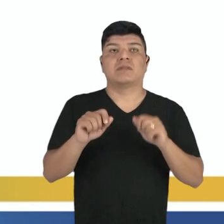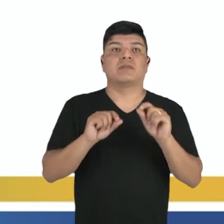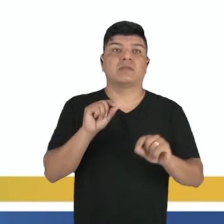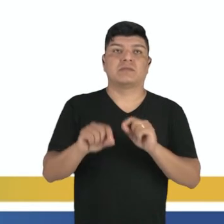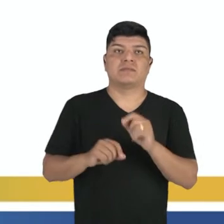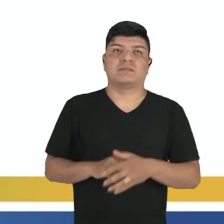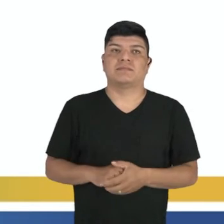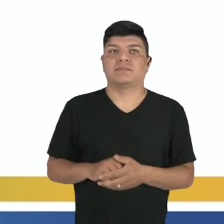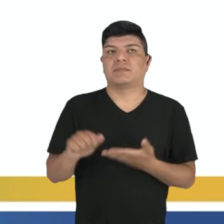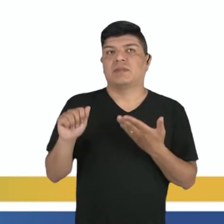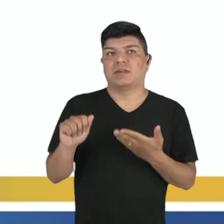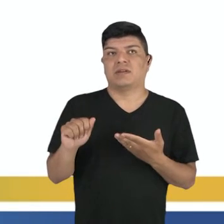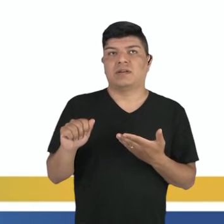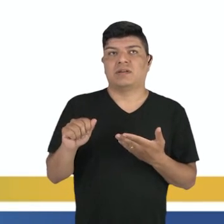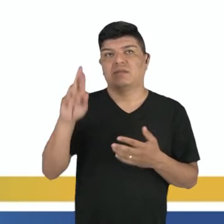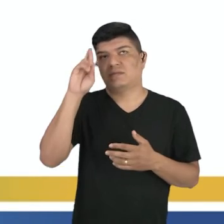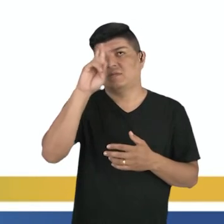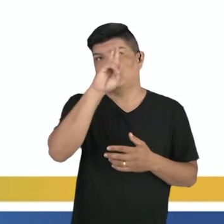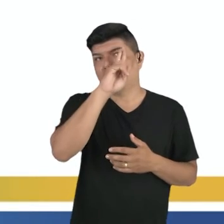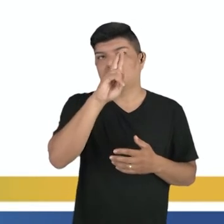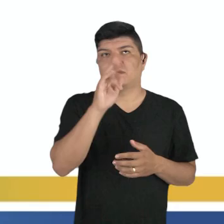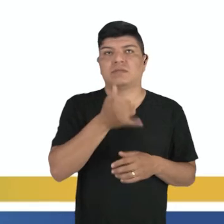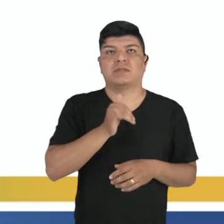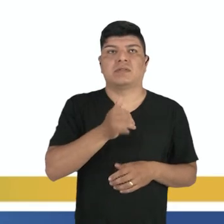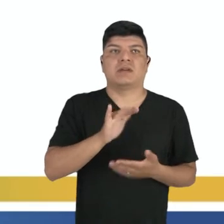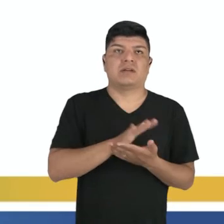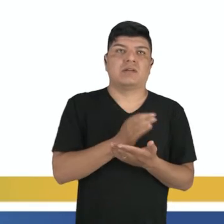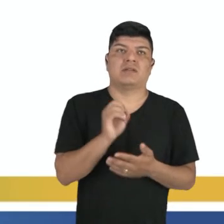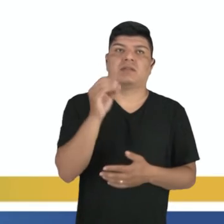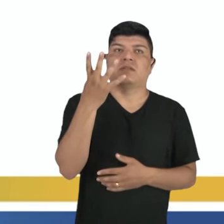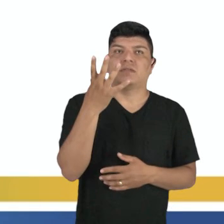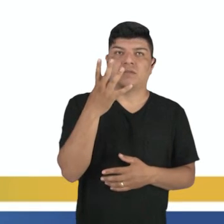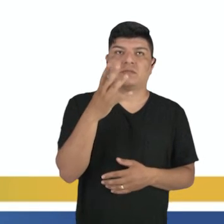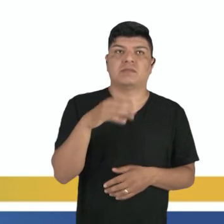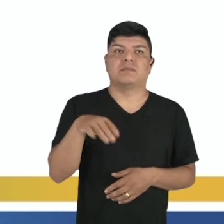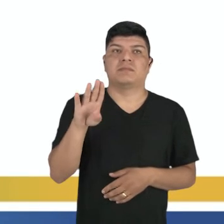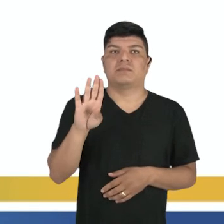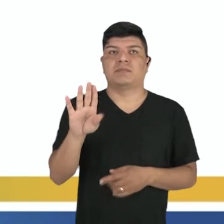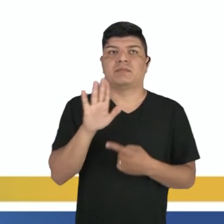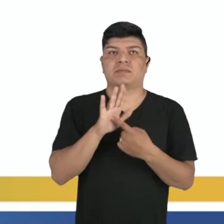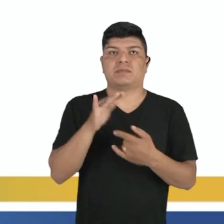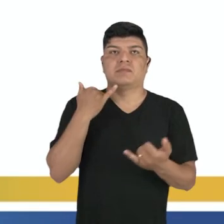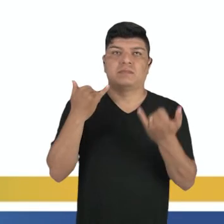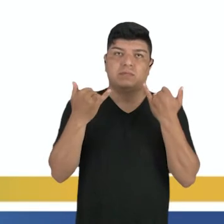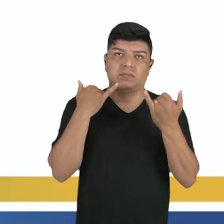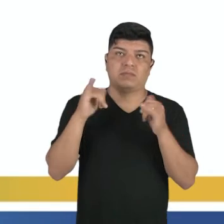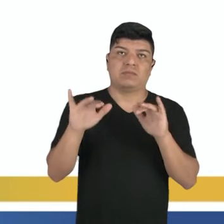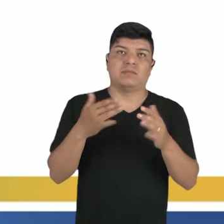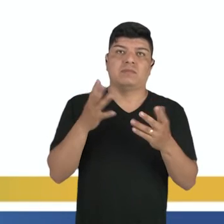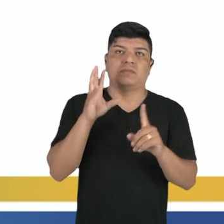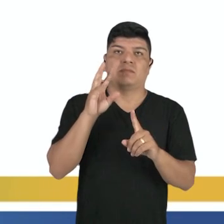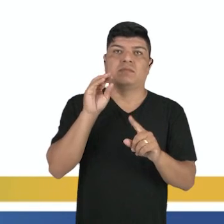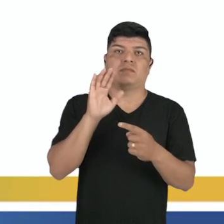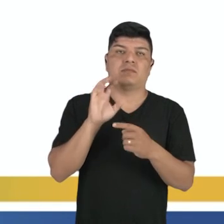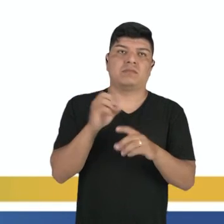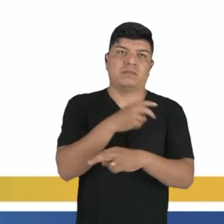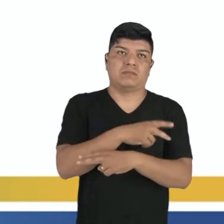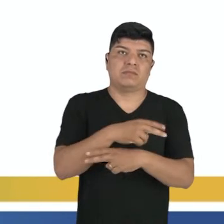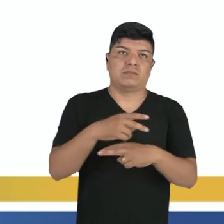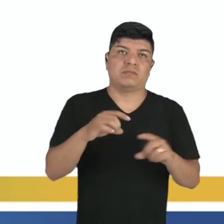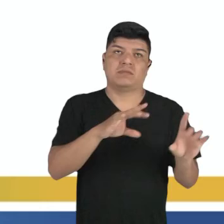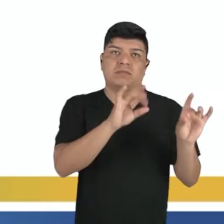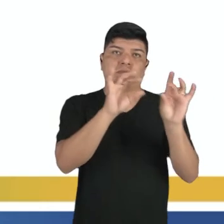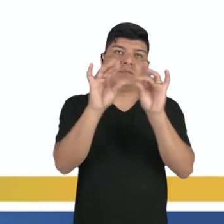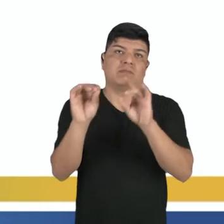afirmar que A. Conta uma história ou narra algum acontecimento. B. Apresenta informações sobre um objeto ou fato